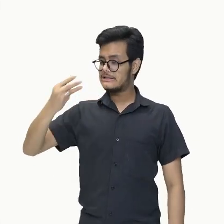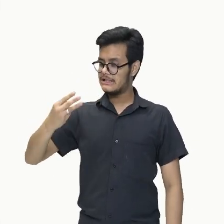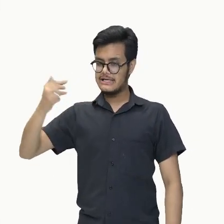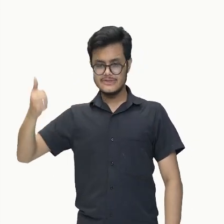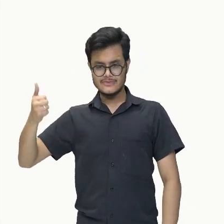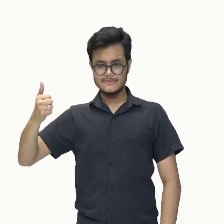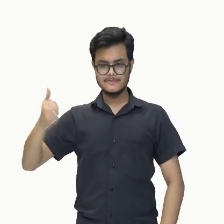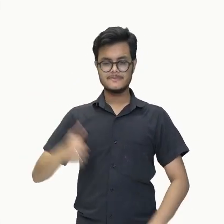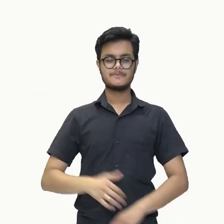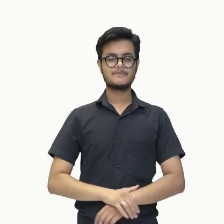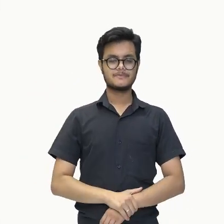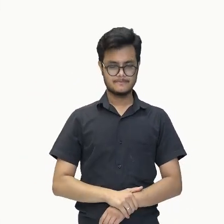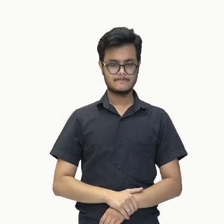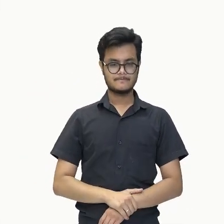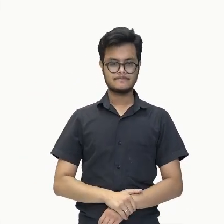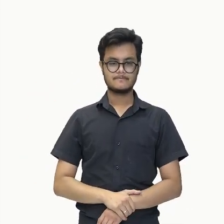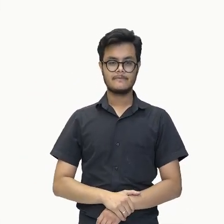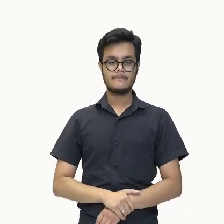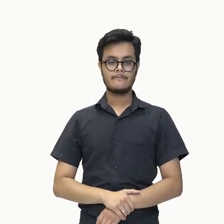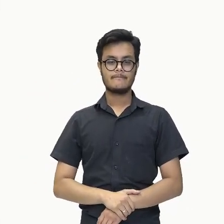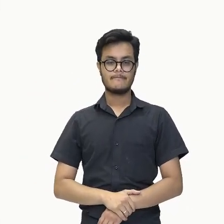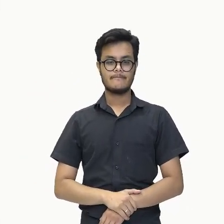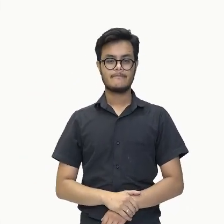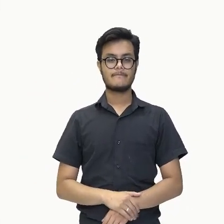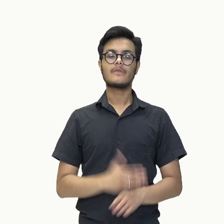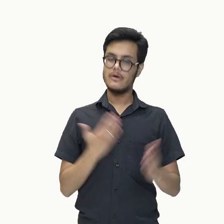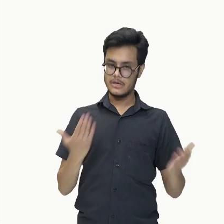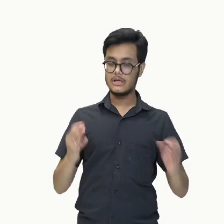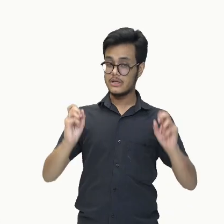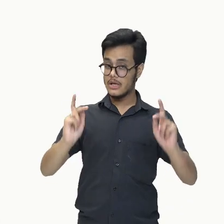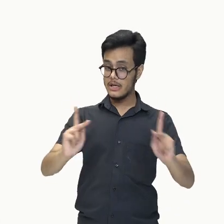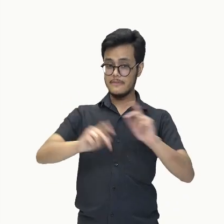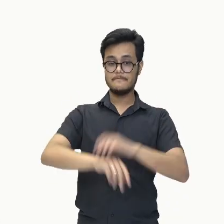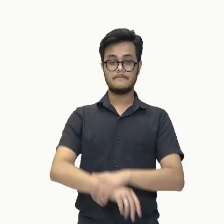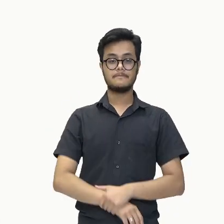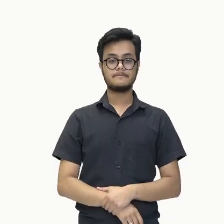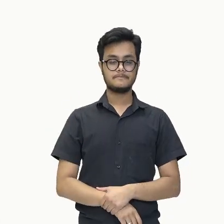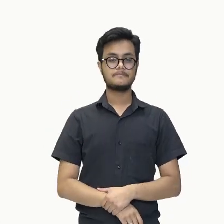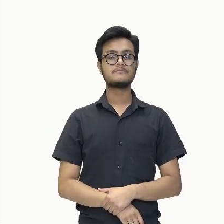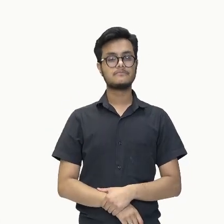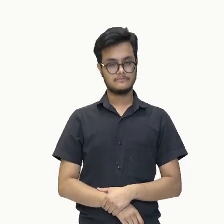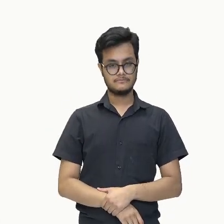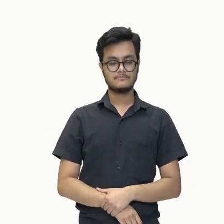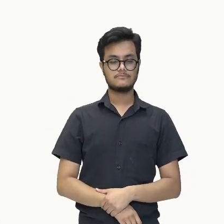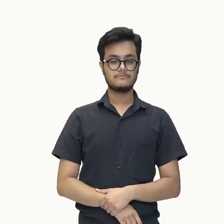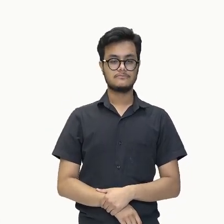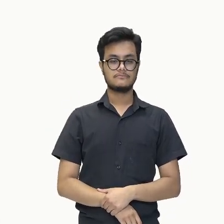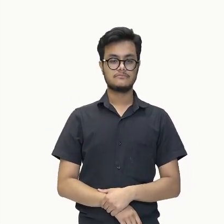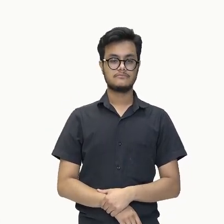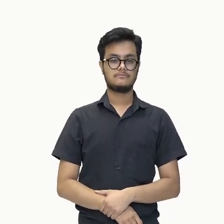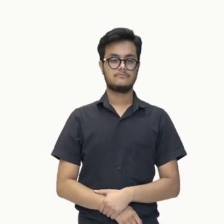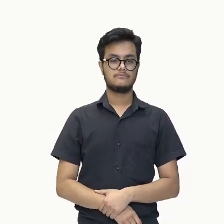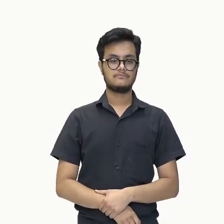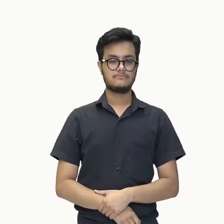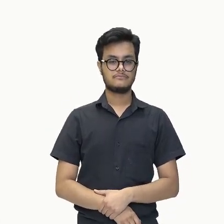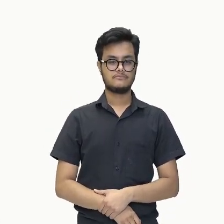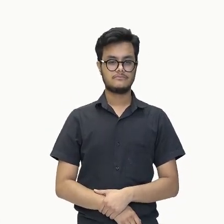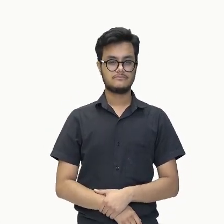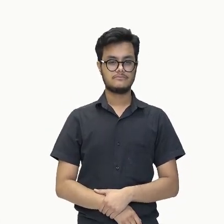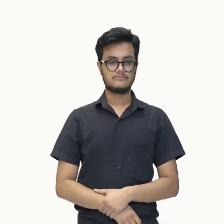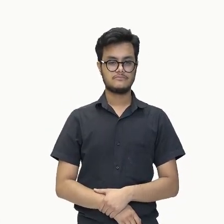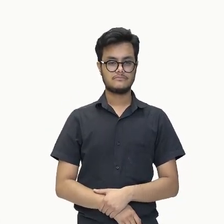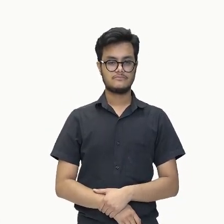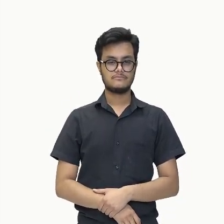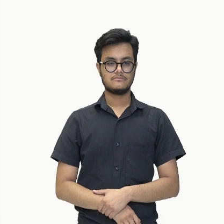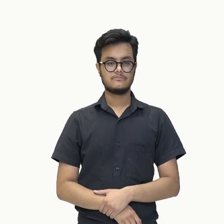0,031, né? A vírgula saiu daqui, ó, e veio para cá, correto? Então,